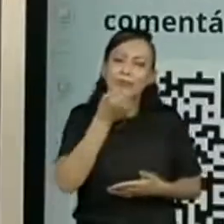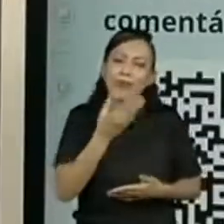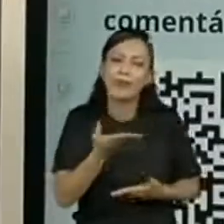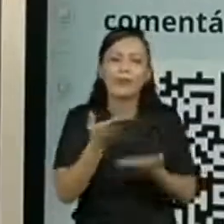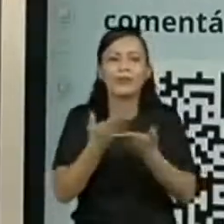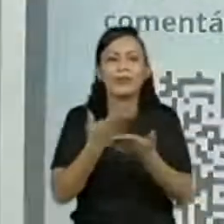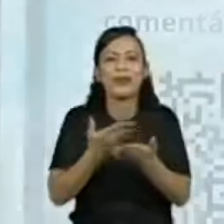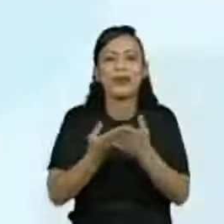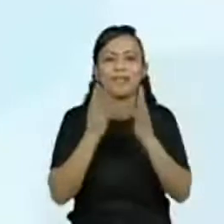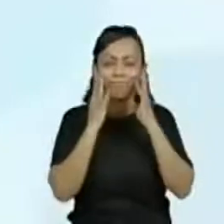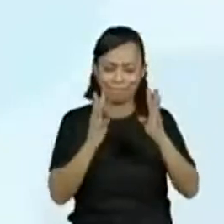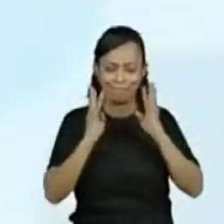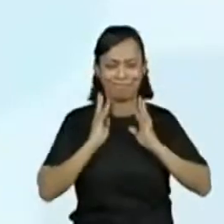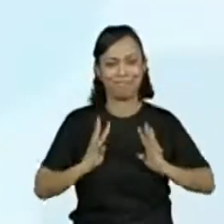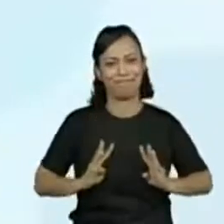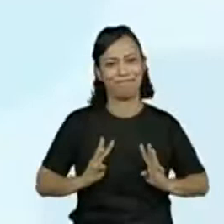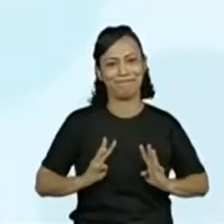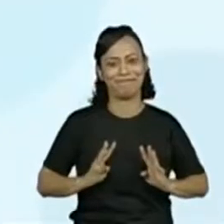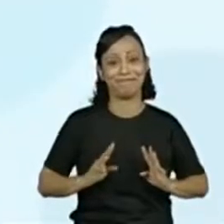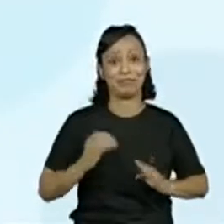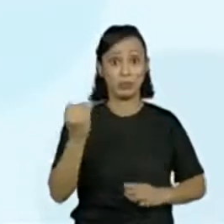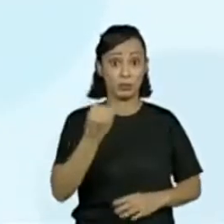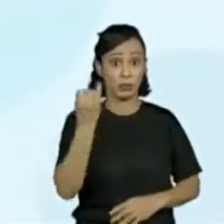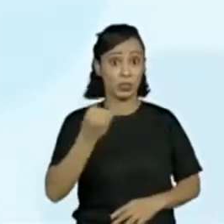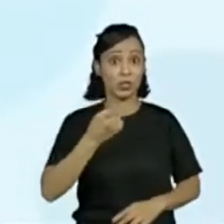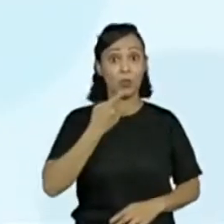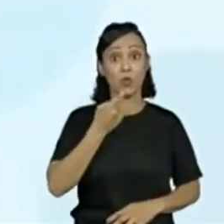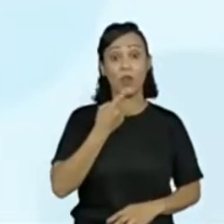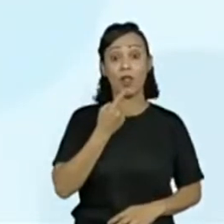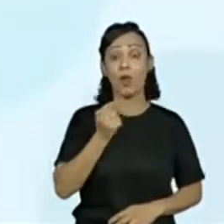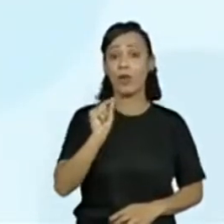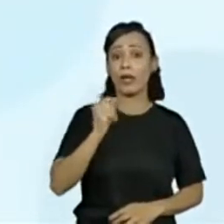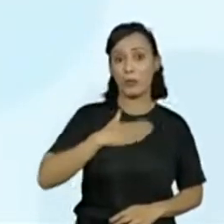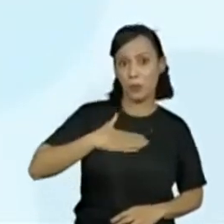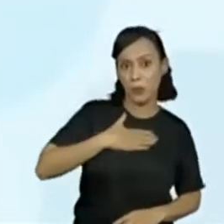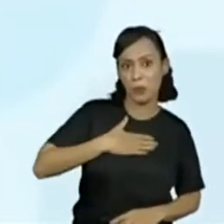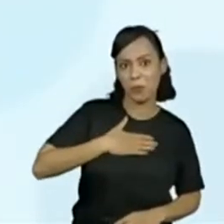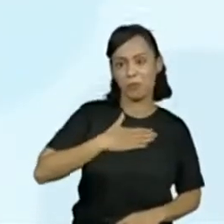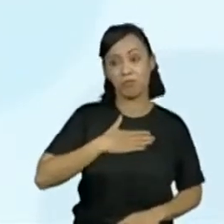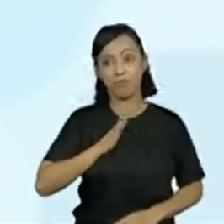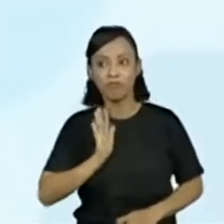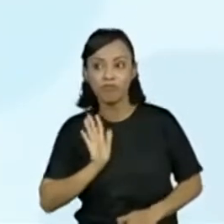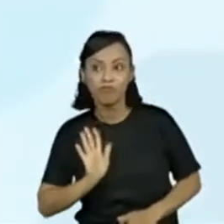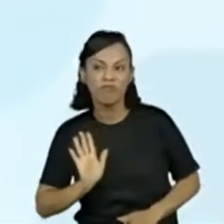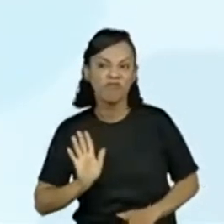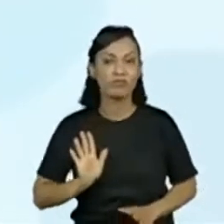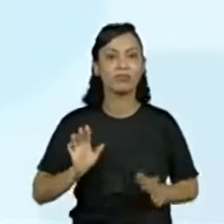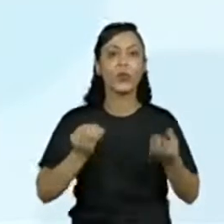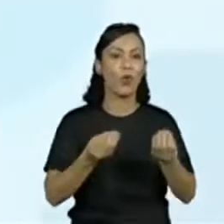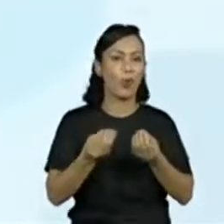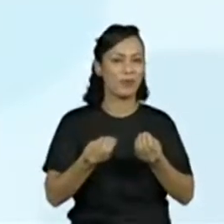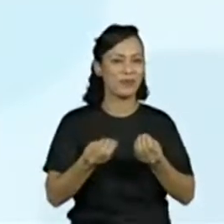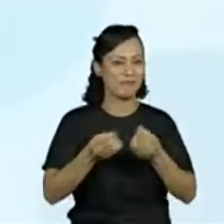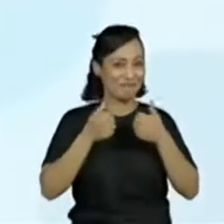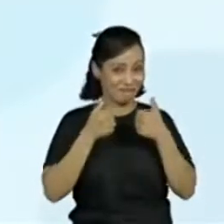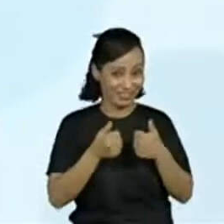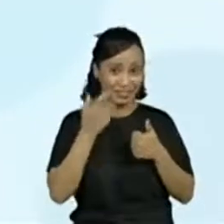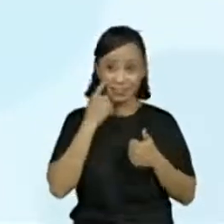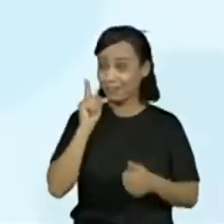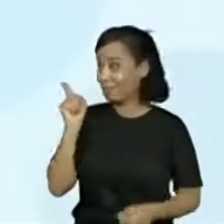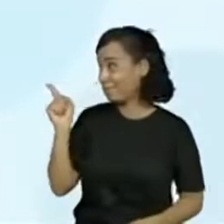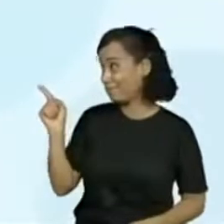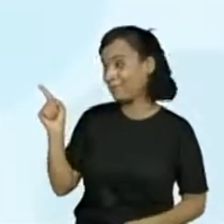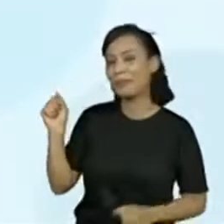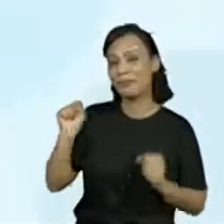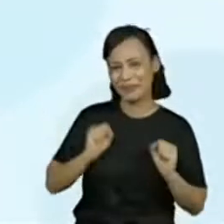vocês sempre e é muito importante que vocês contem aí para gente sobre a nossa aula Tudo bem professora vive